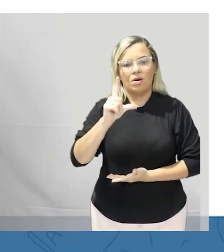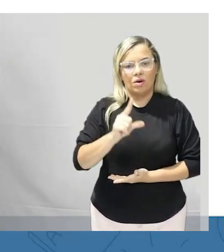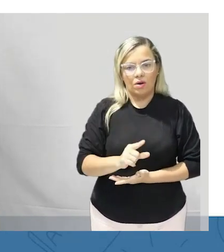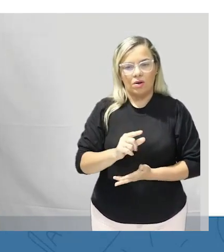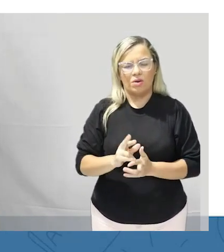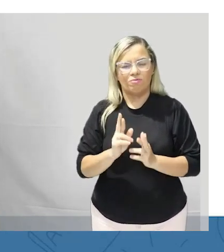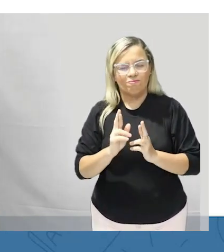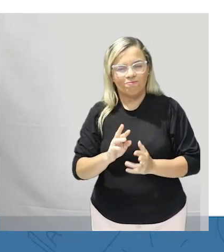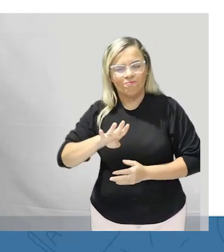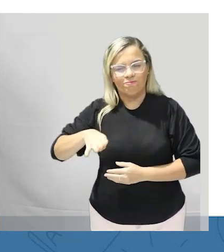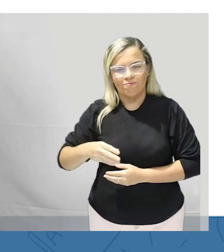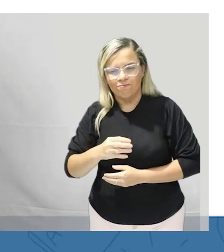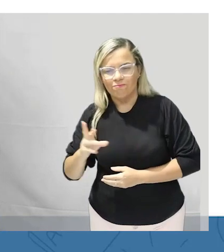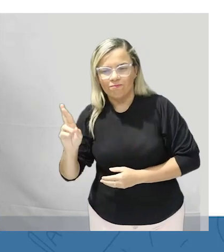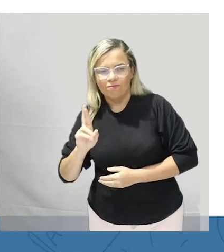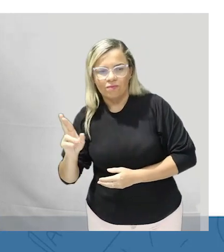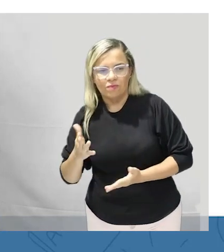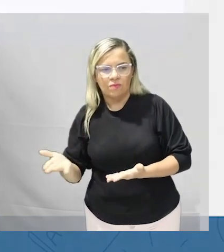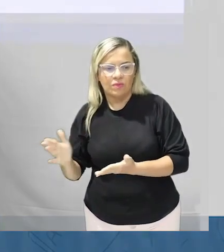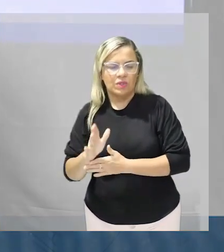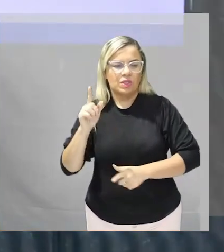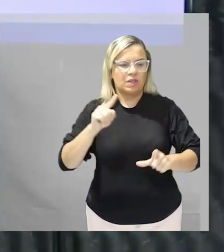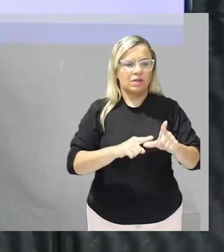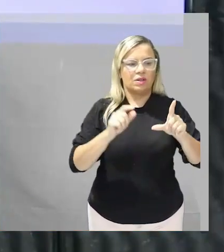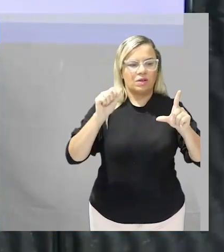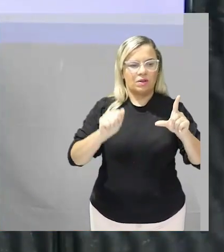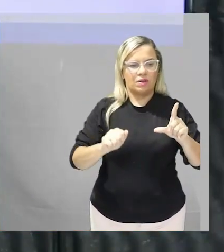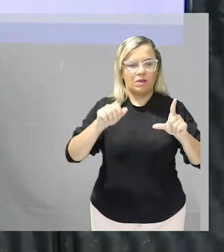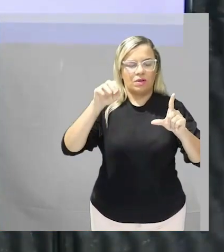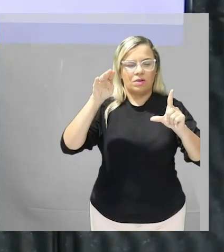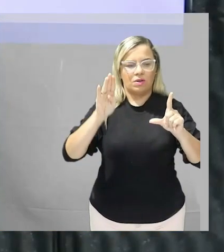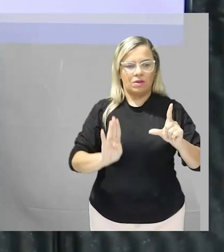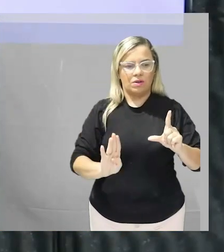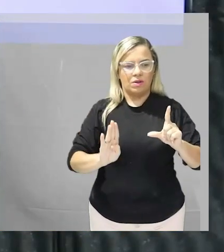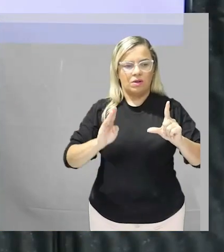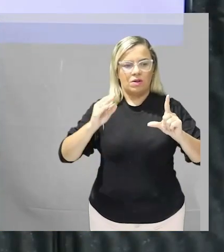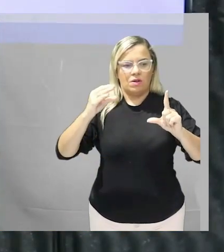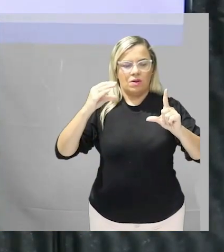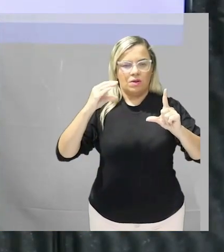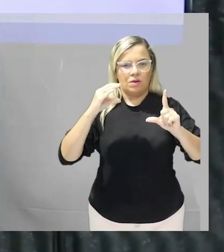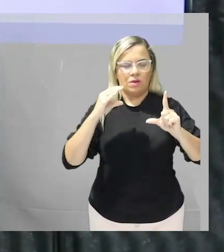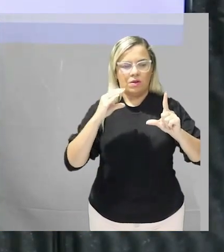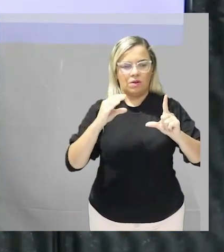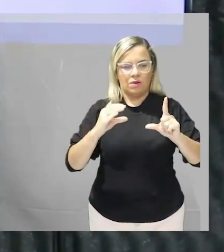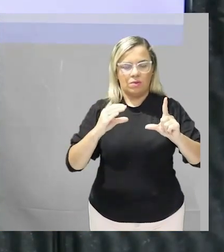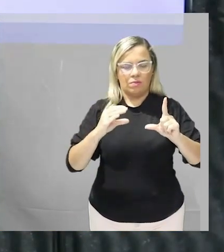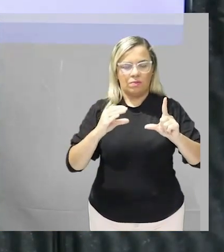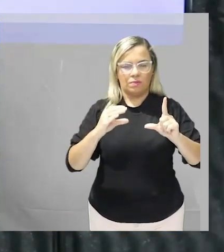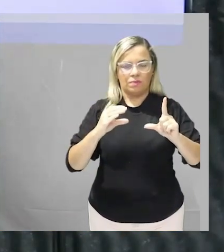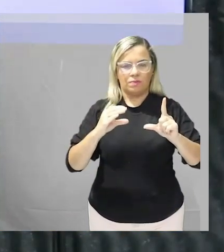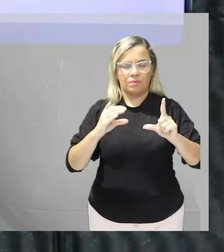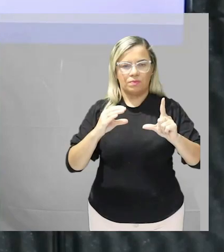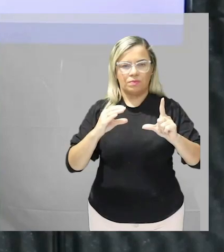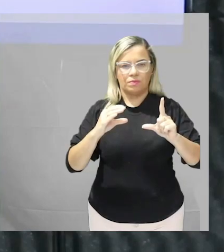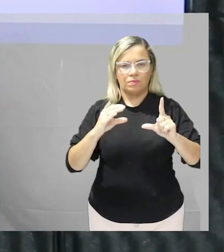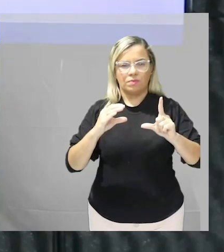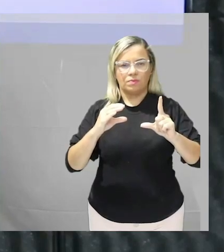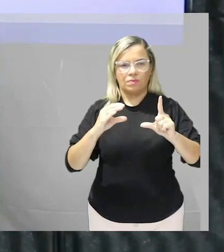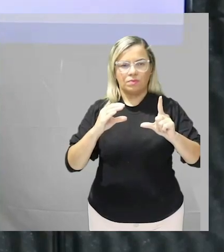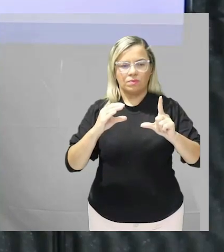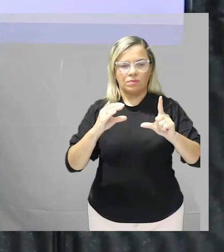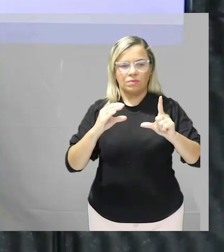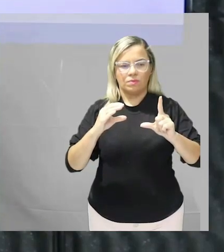reais será de na letra a 10 na letra B 12 na letra c 13,2